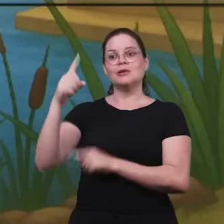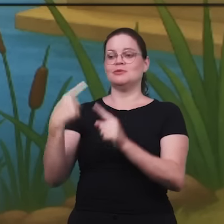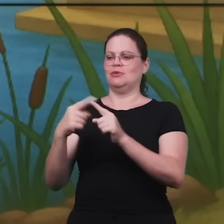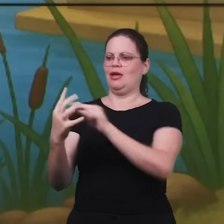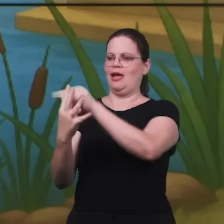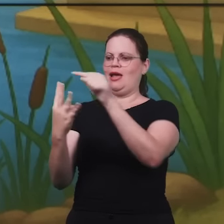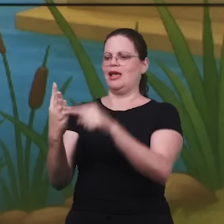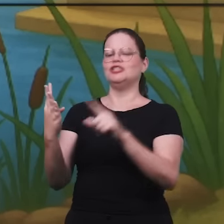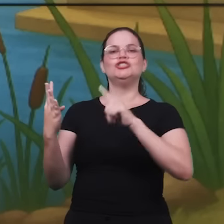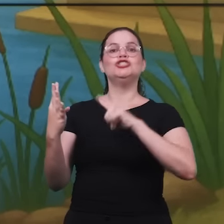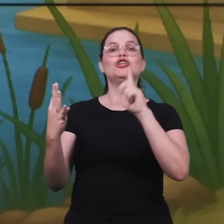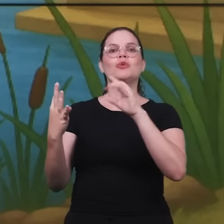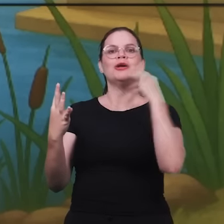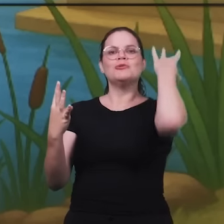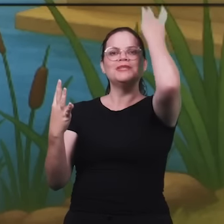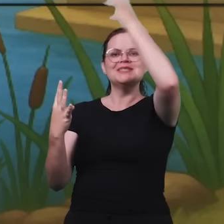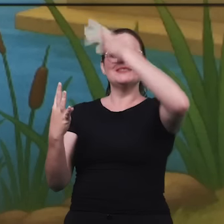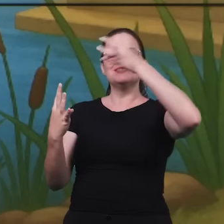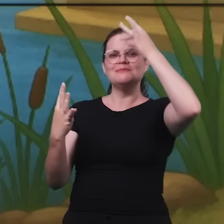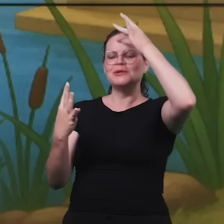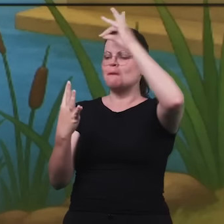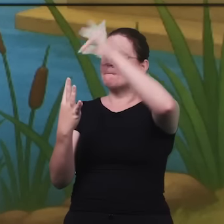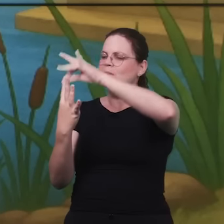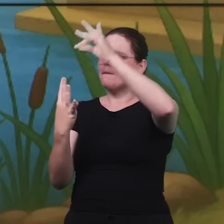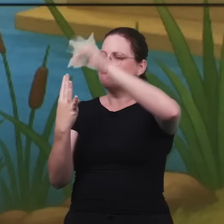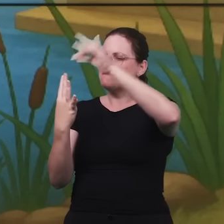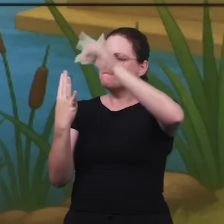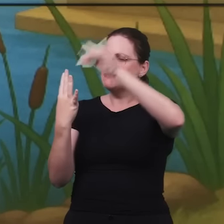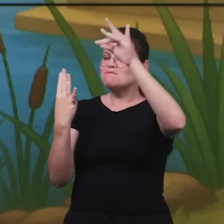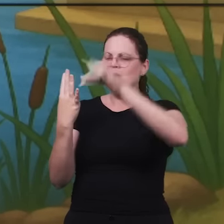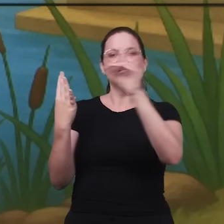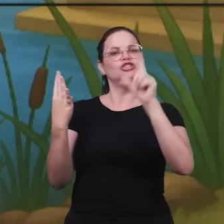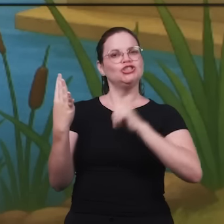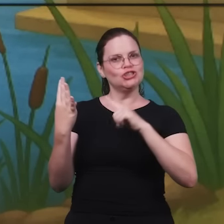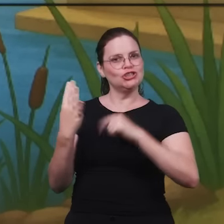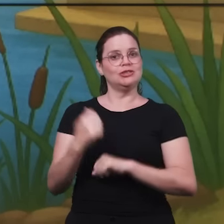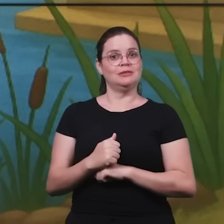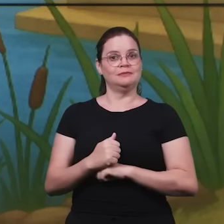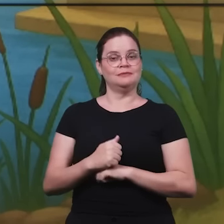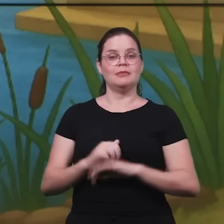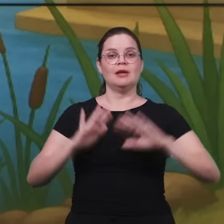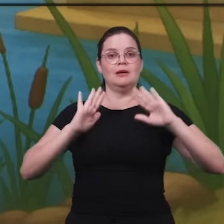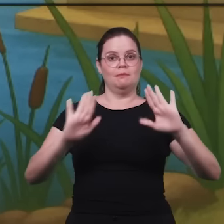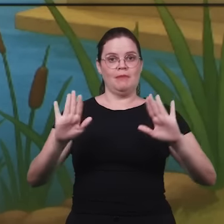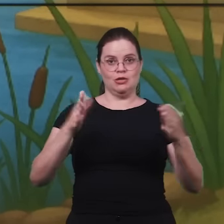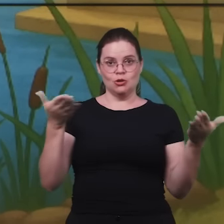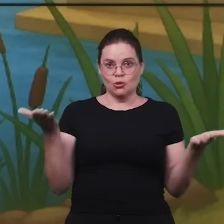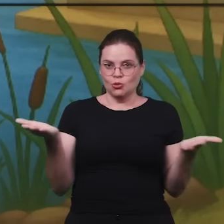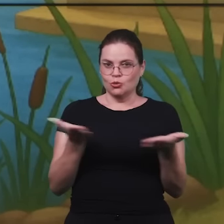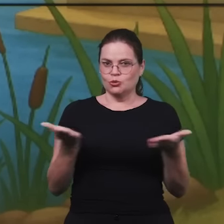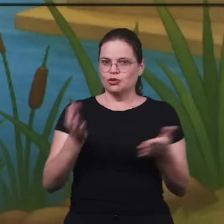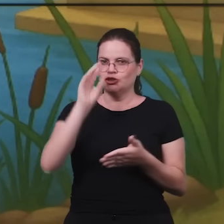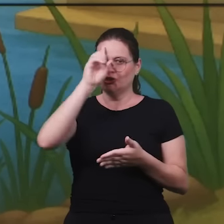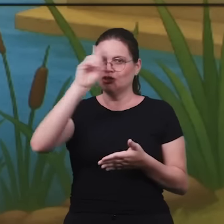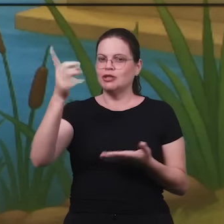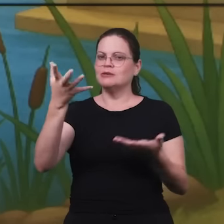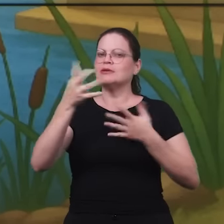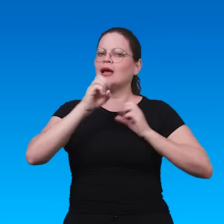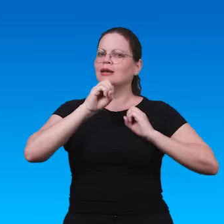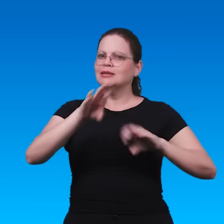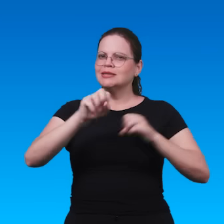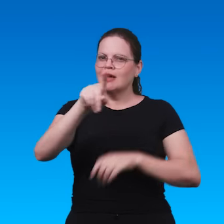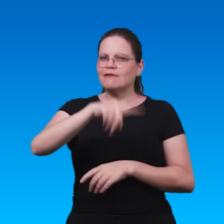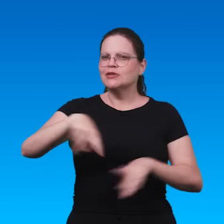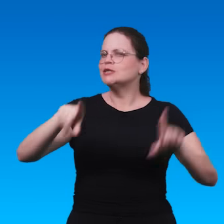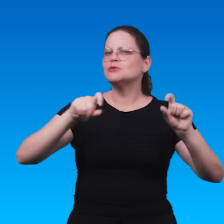Senhor. E Deus quer nos ensinar a ter a mesma atitude de Daniel, para que o Espírito do Senhor